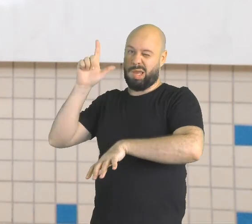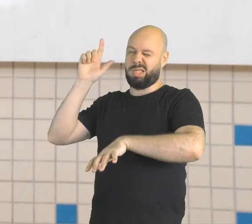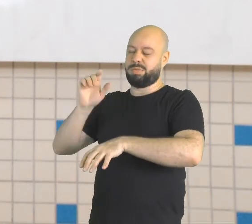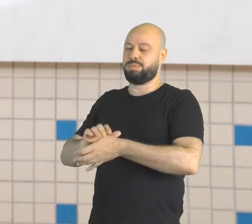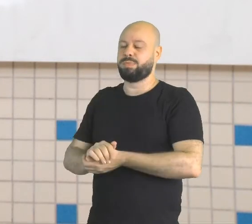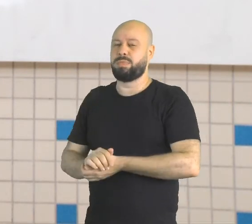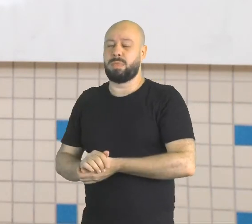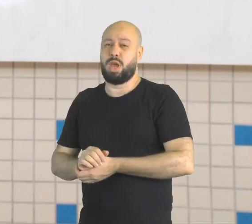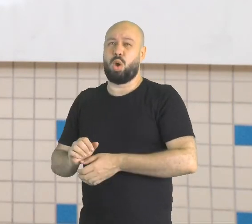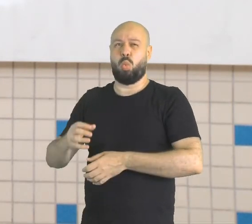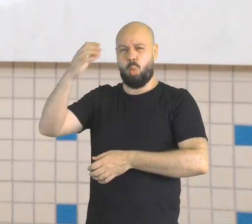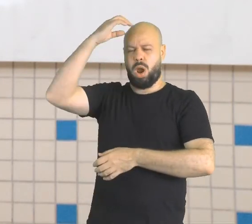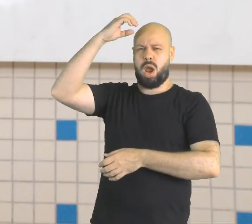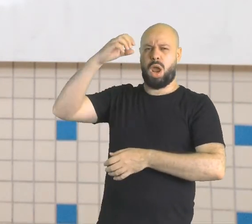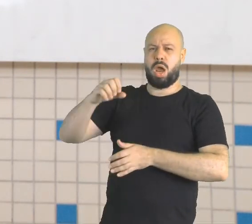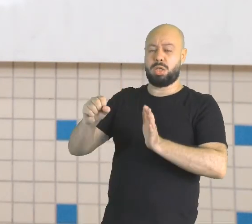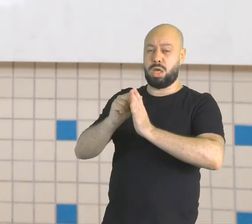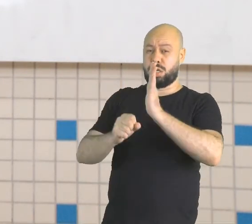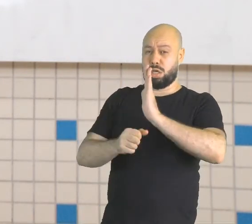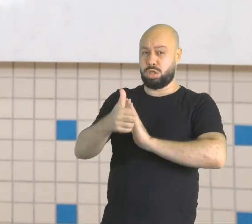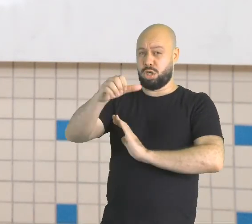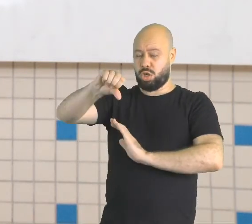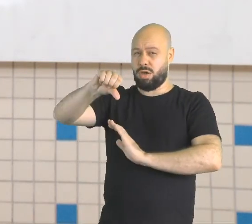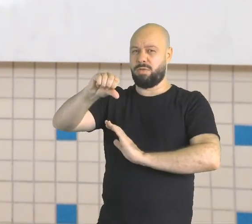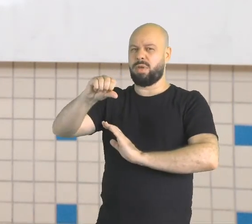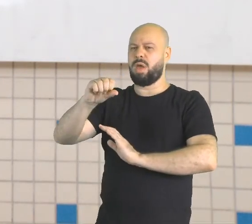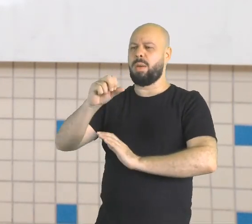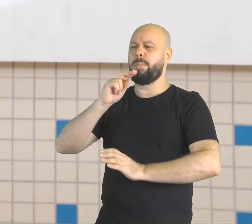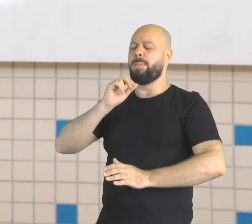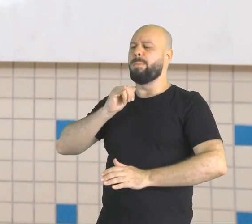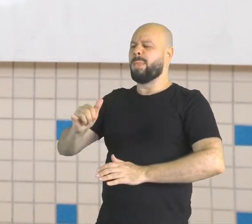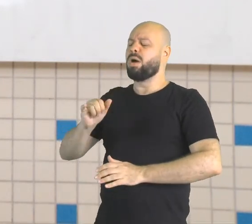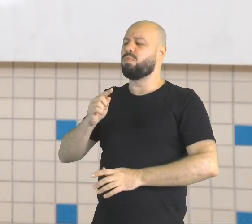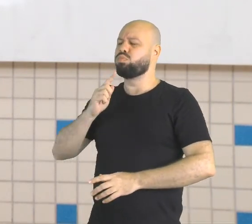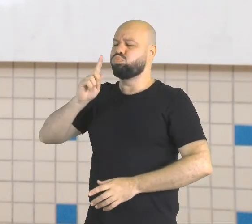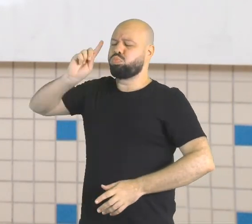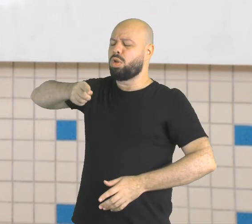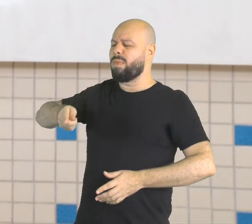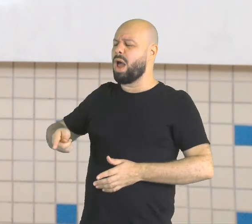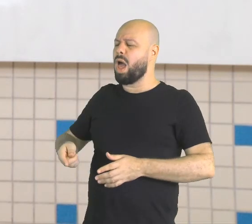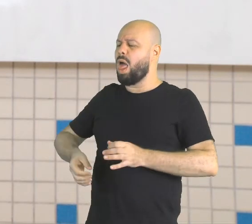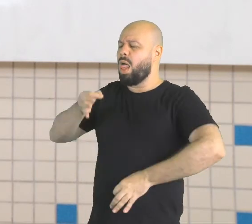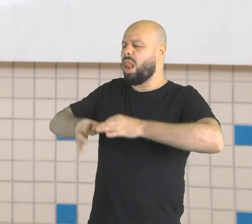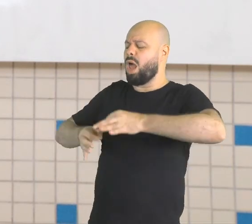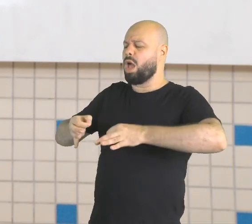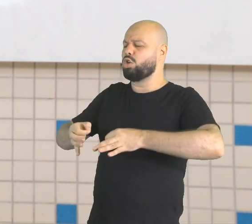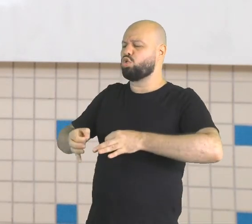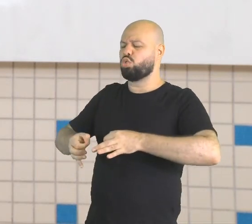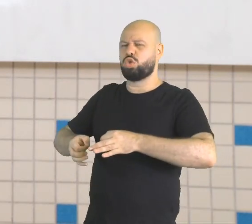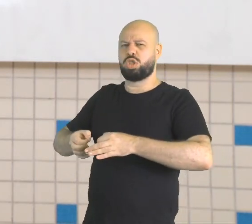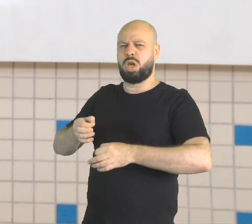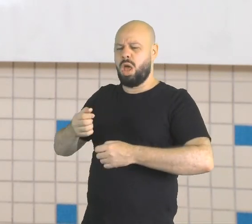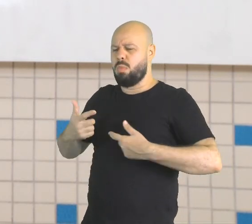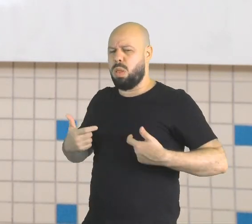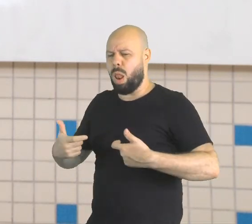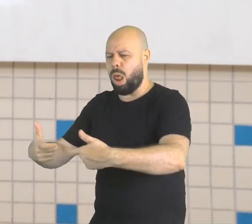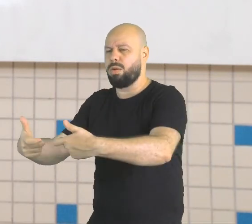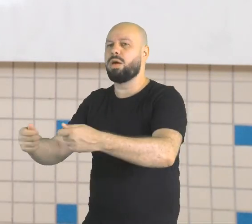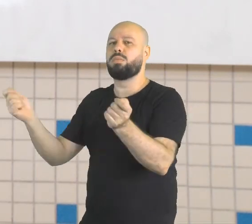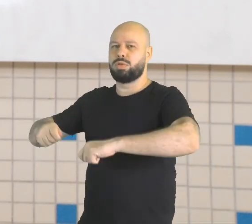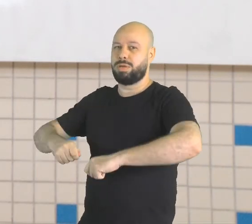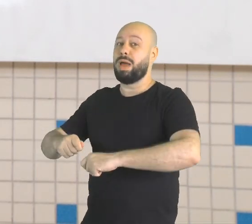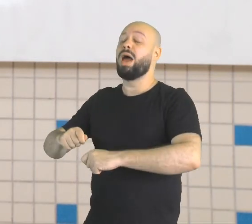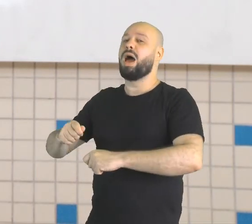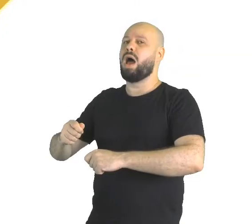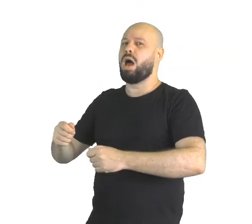XIX, mandou-se fazer a chamada Guerra Justa e nós temos a eliminação de algumas tribos que viviam no norte